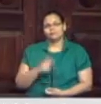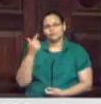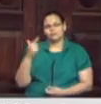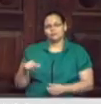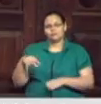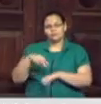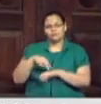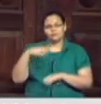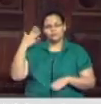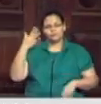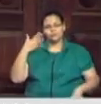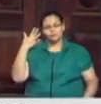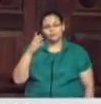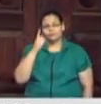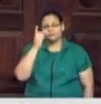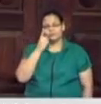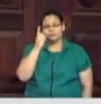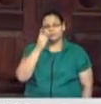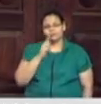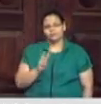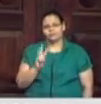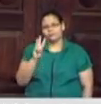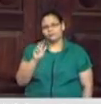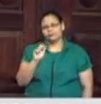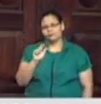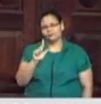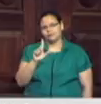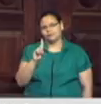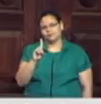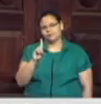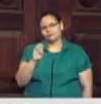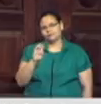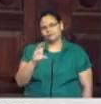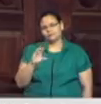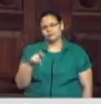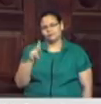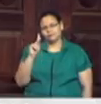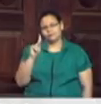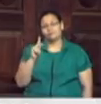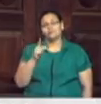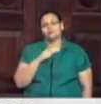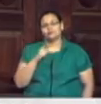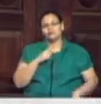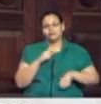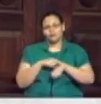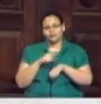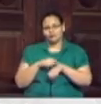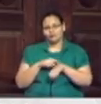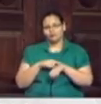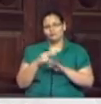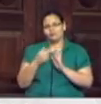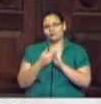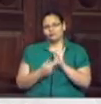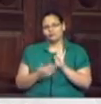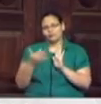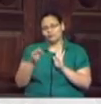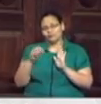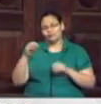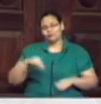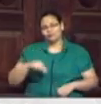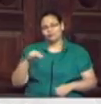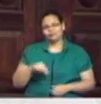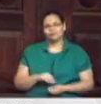Próximo orador inscrito, o nobre deputado Valdec Carneiro. Vossa Excelência dispõe do tempo regimental de 10